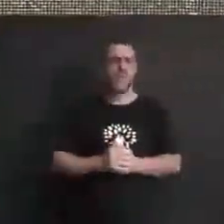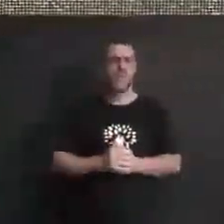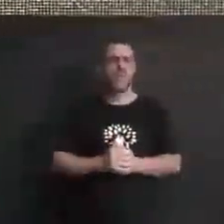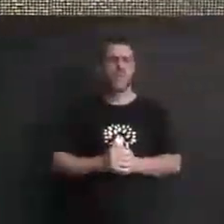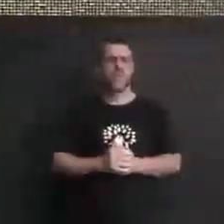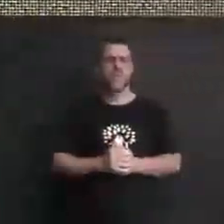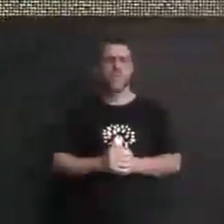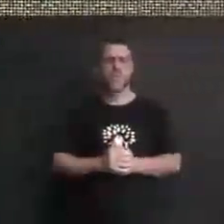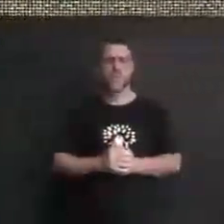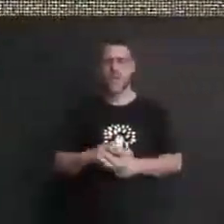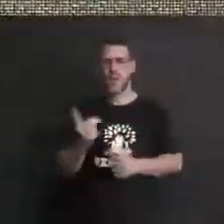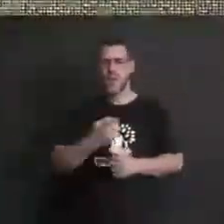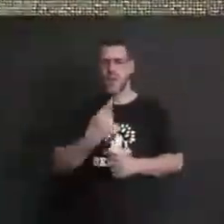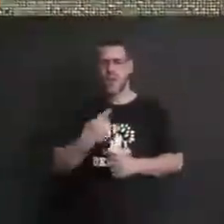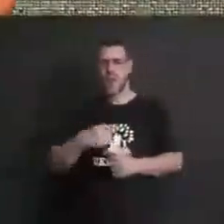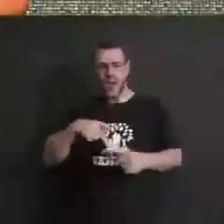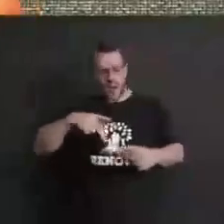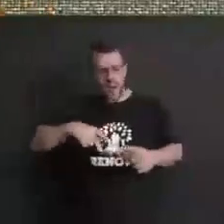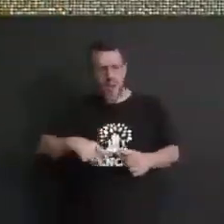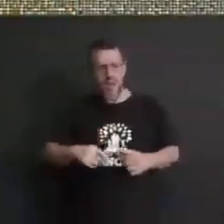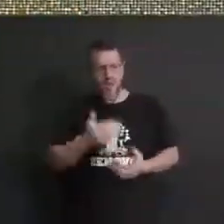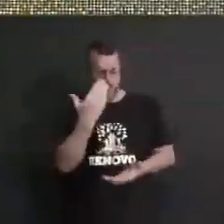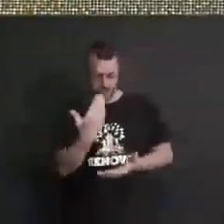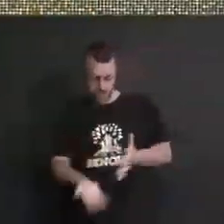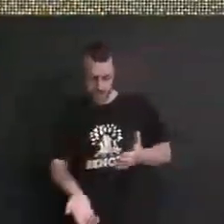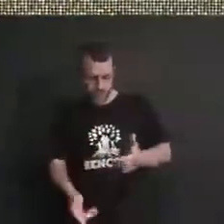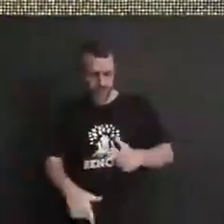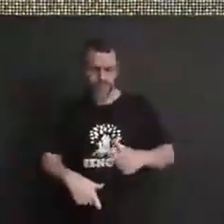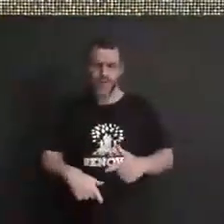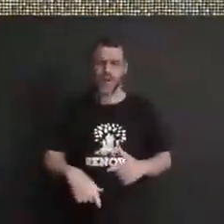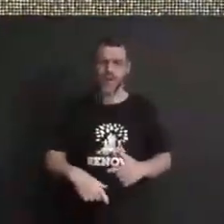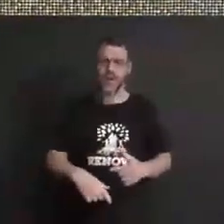E assim vai, a gente vai perdendo as oportunidades.